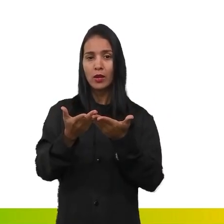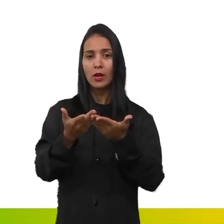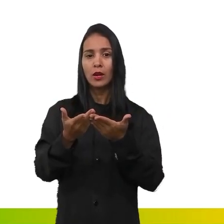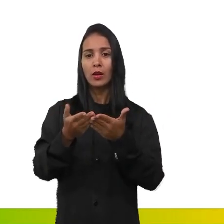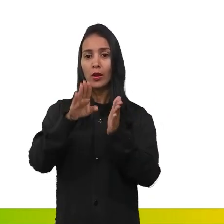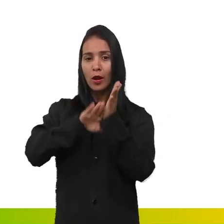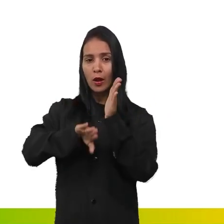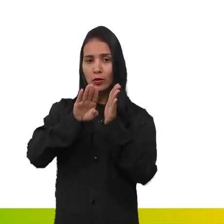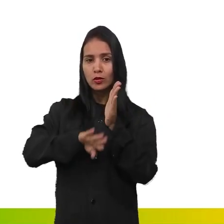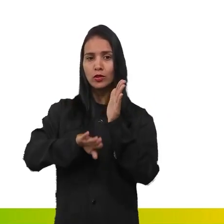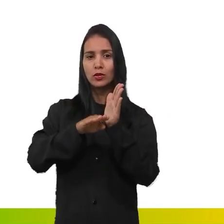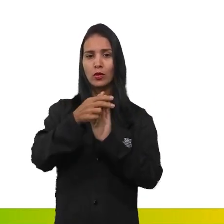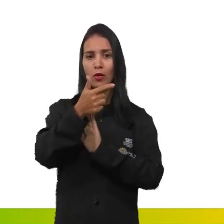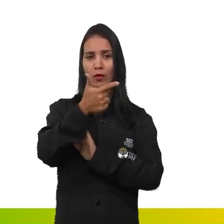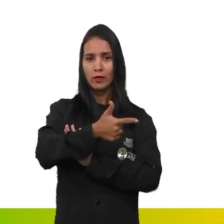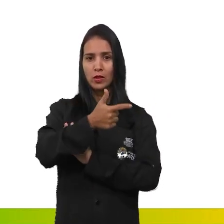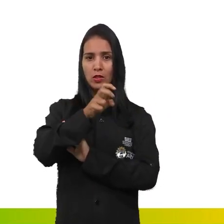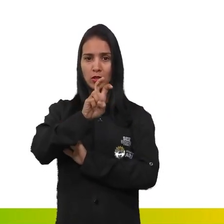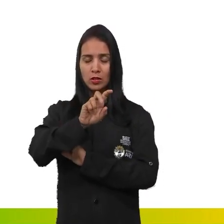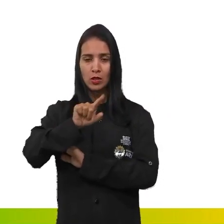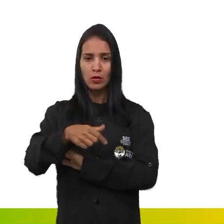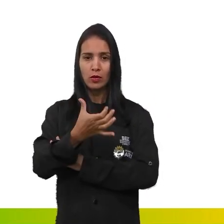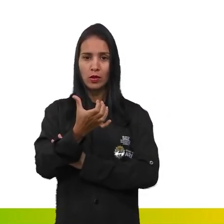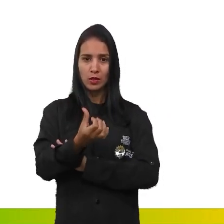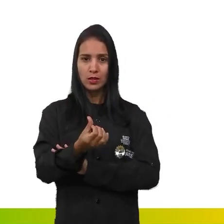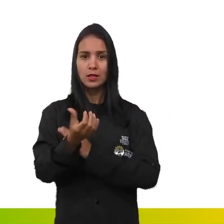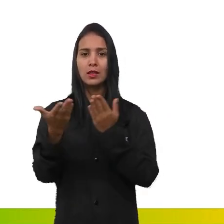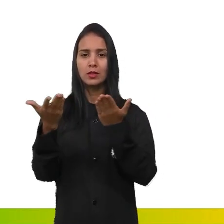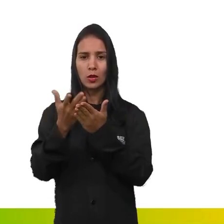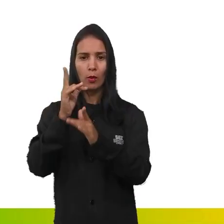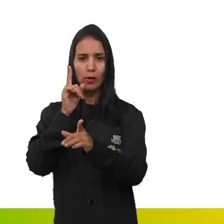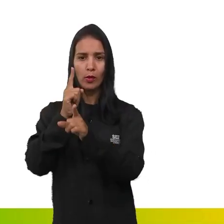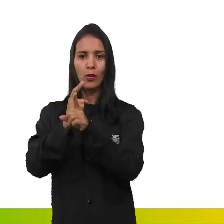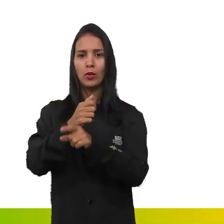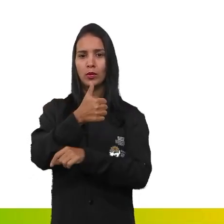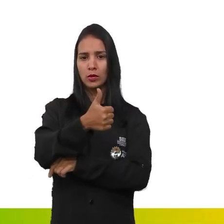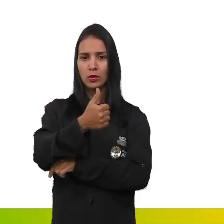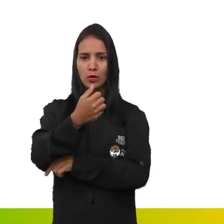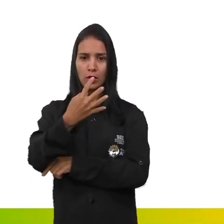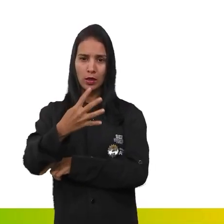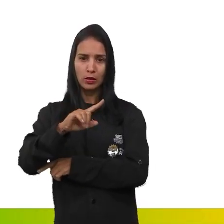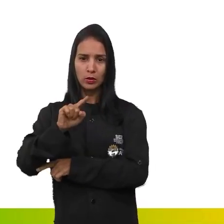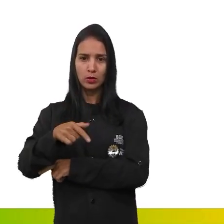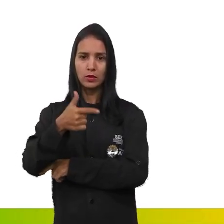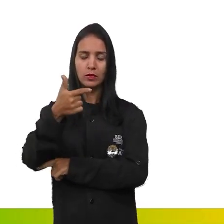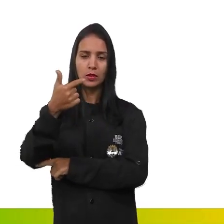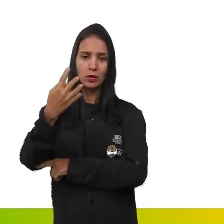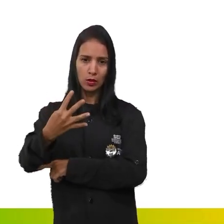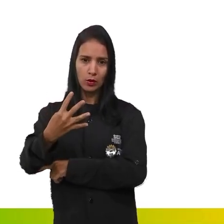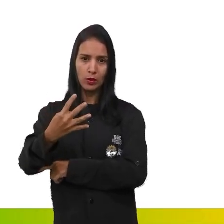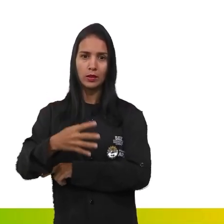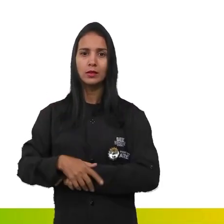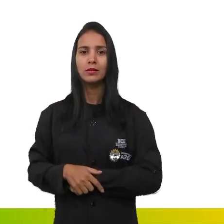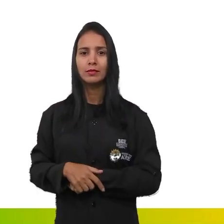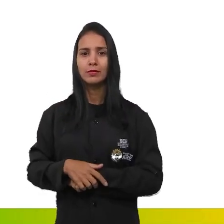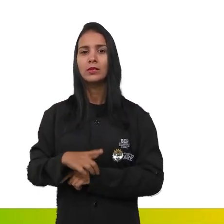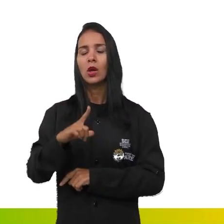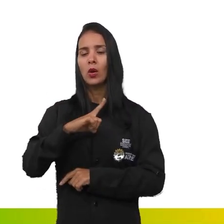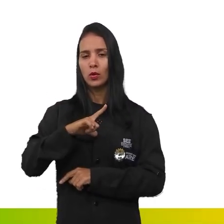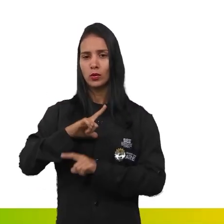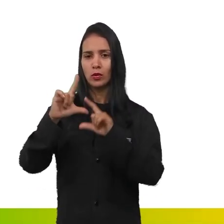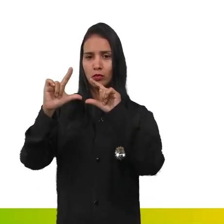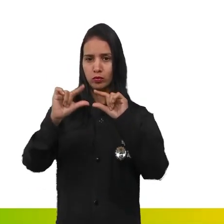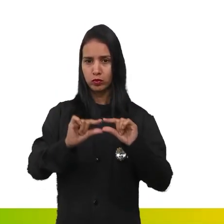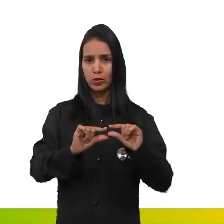25,6. Quando você fizer isso, você vai obter 14,4. Então, ela foi reduzida em